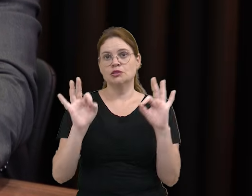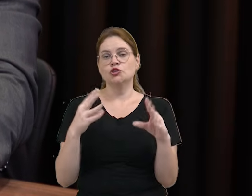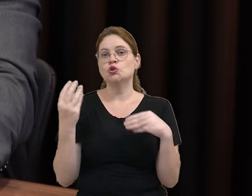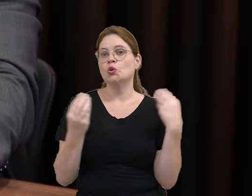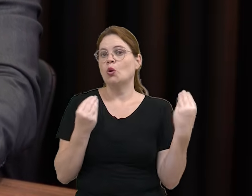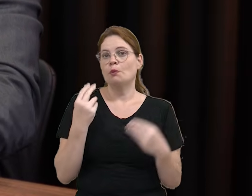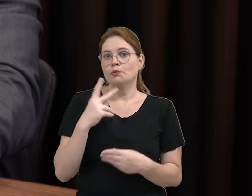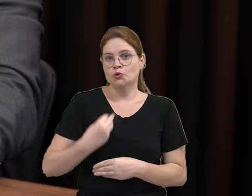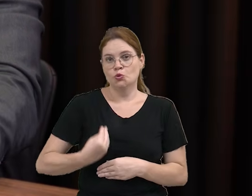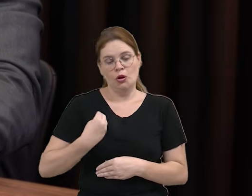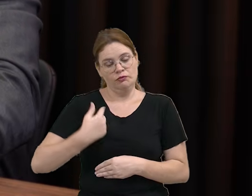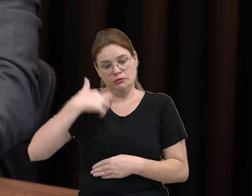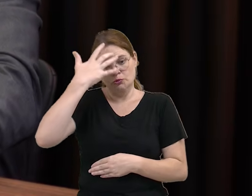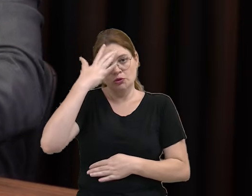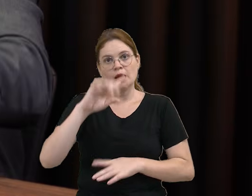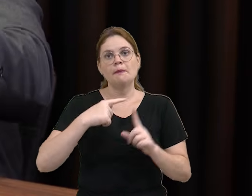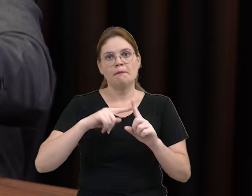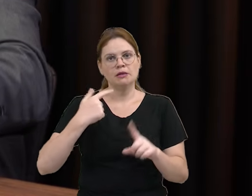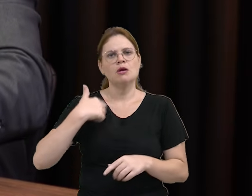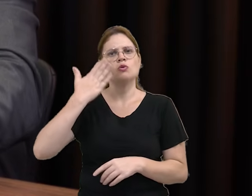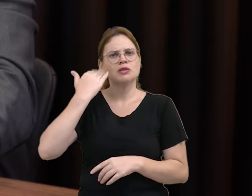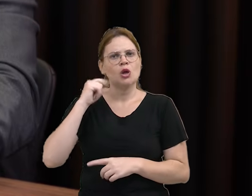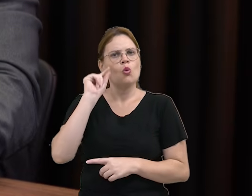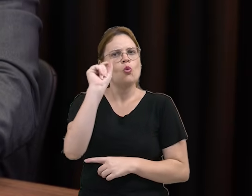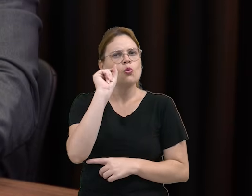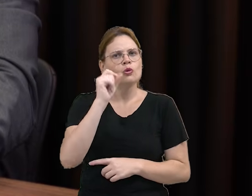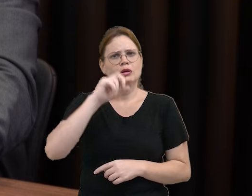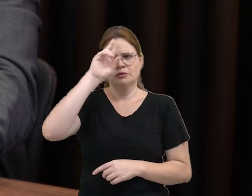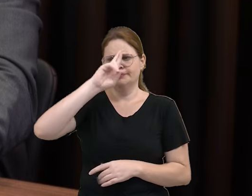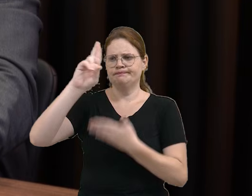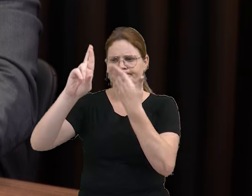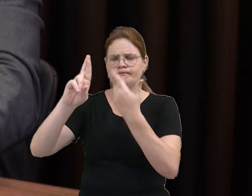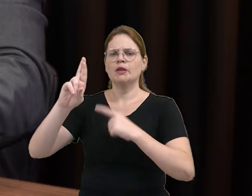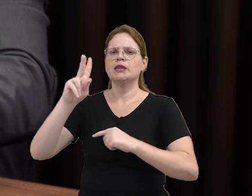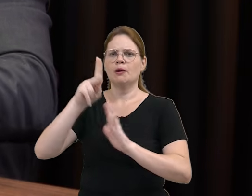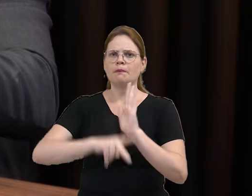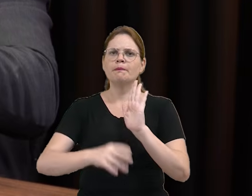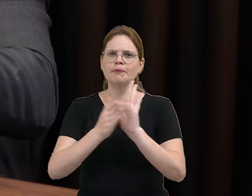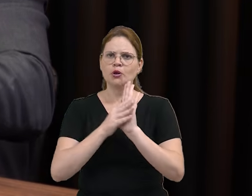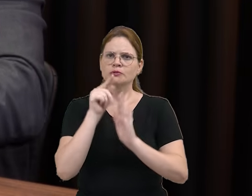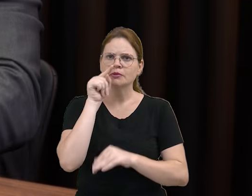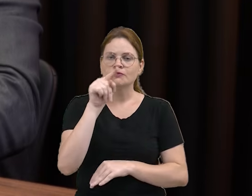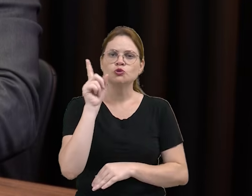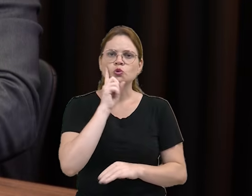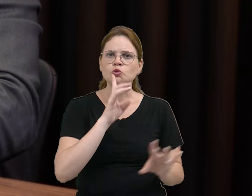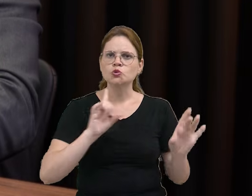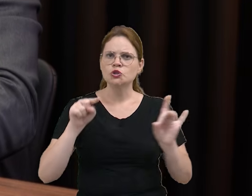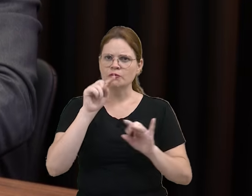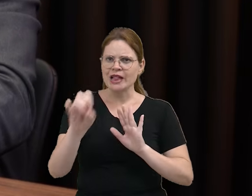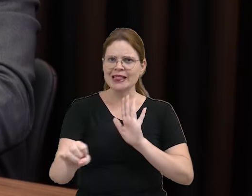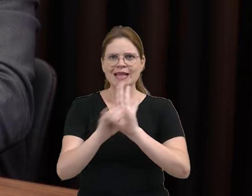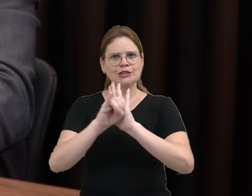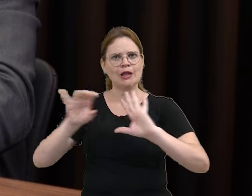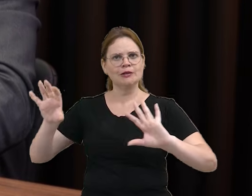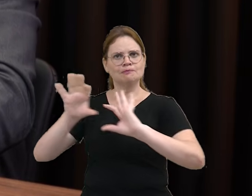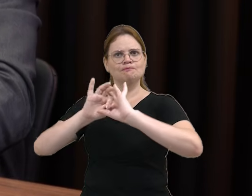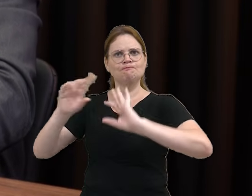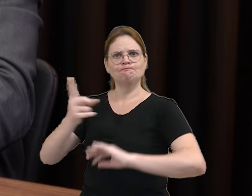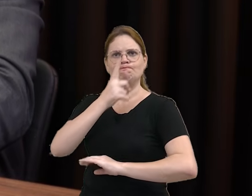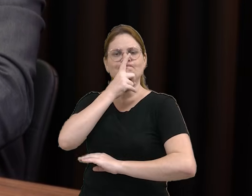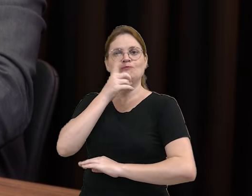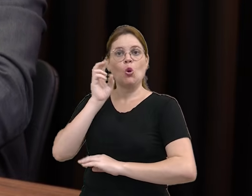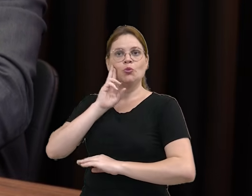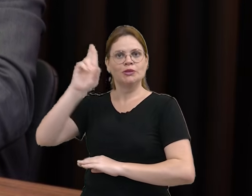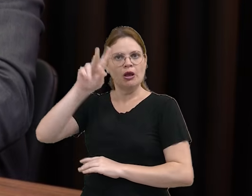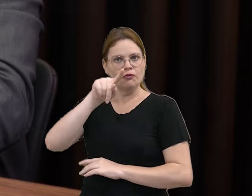condição, mas uma coisa nós sabemos, o Senhor tem um projeto para você, projeto para a cada dia fortalecer a sua identidade como servo,